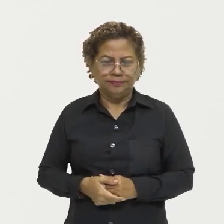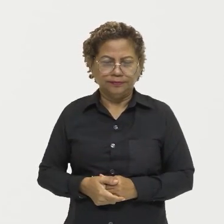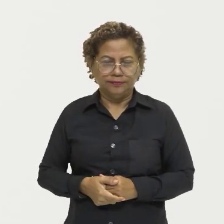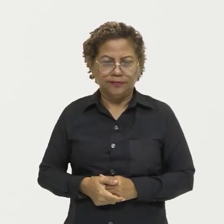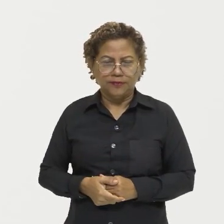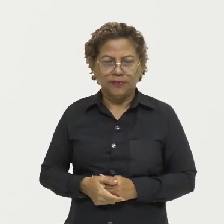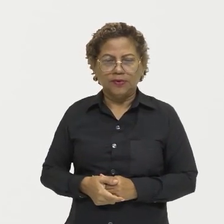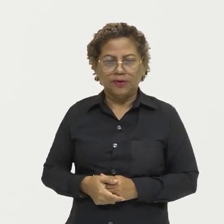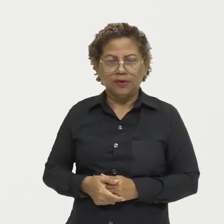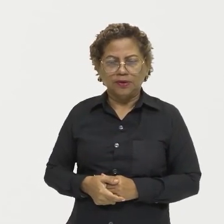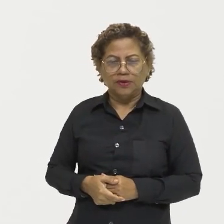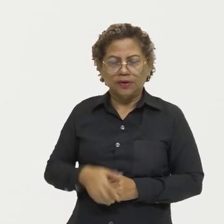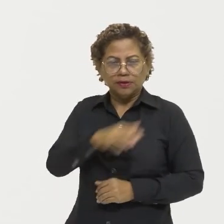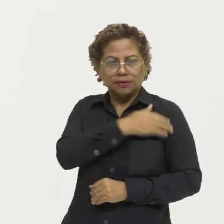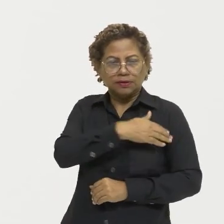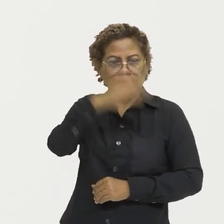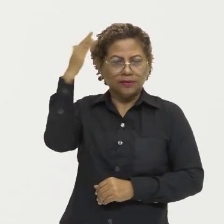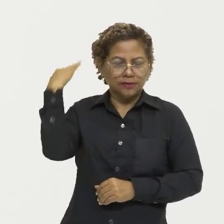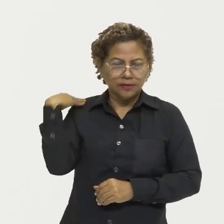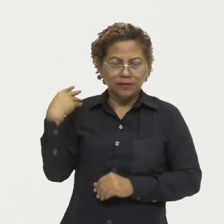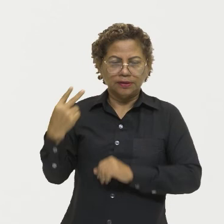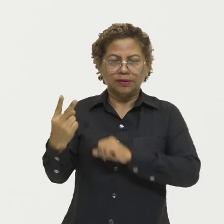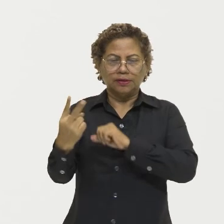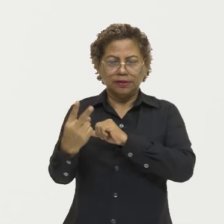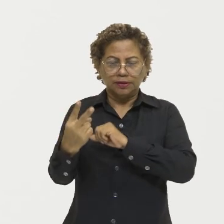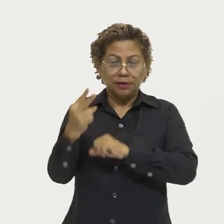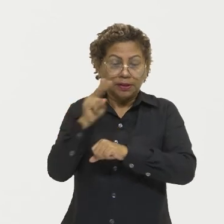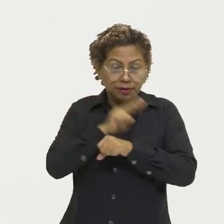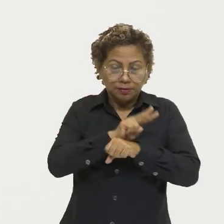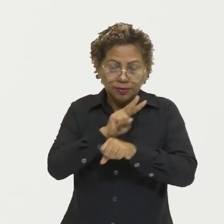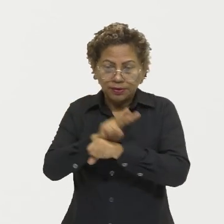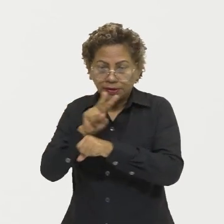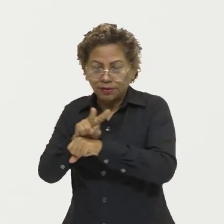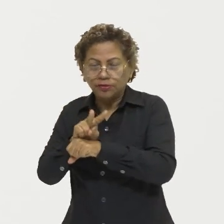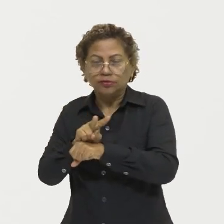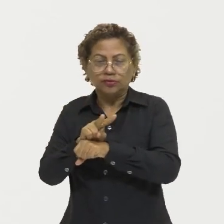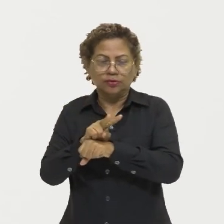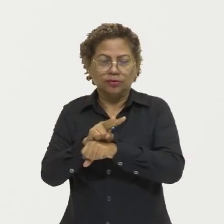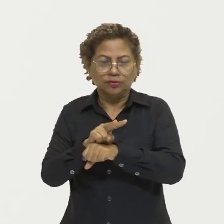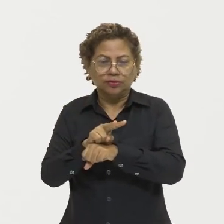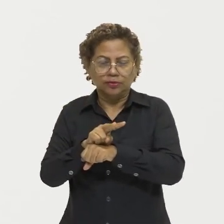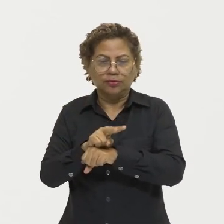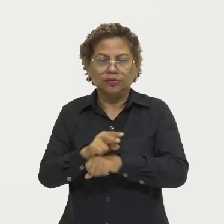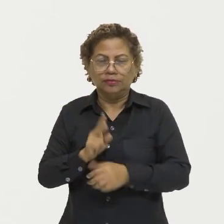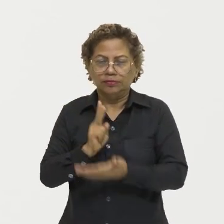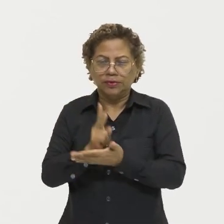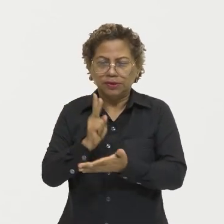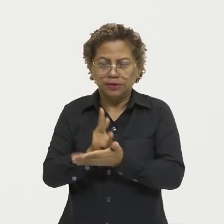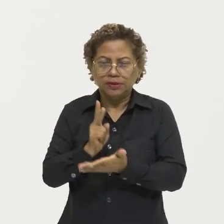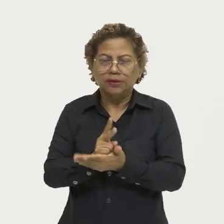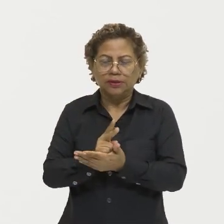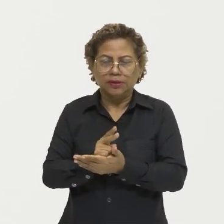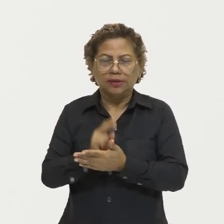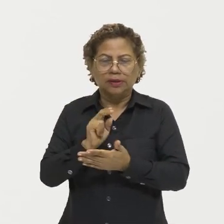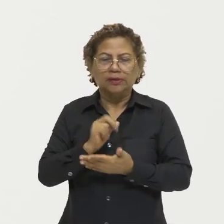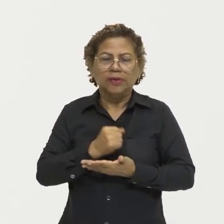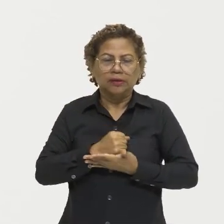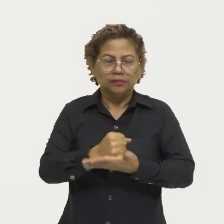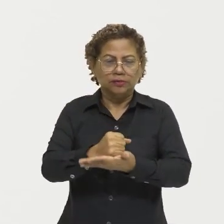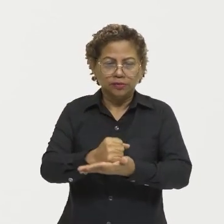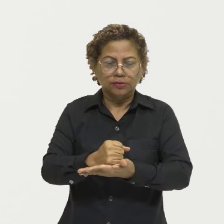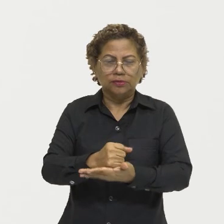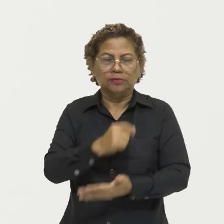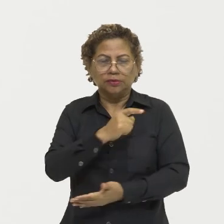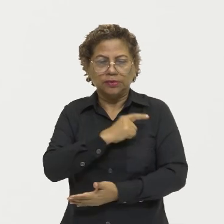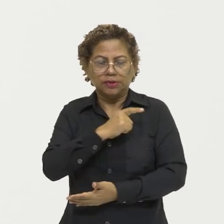Vós que sois a santa protetora das campanhas mal compreendidas, a santa dos aflitos que refaz a campanha 5